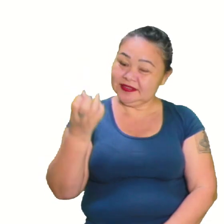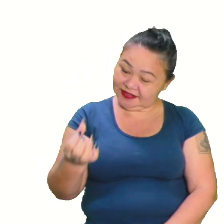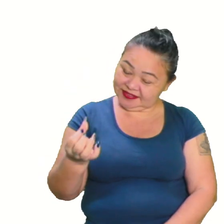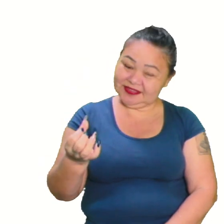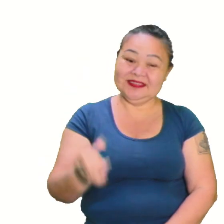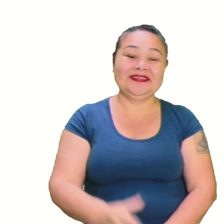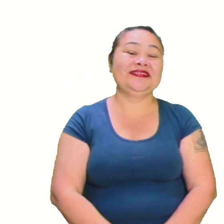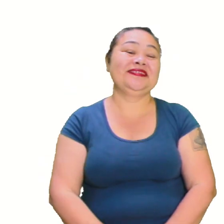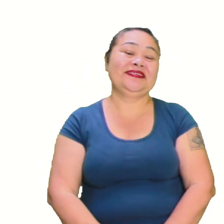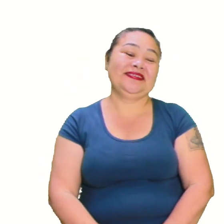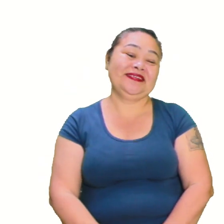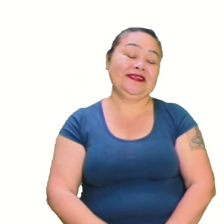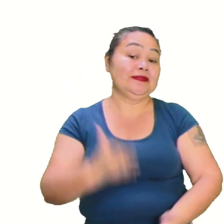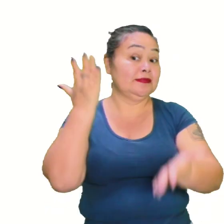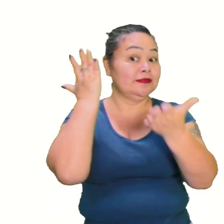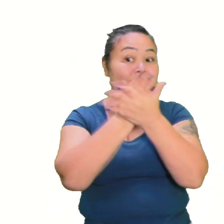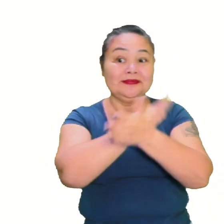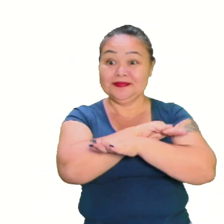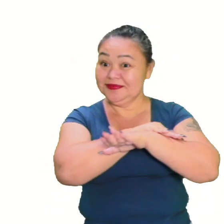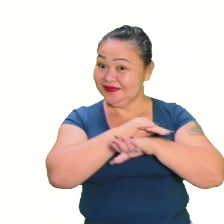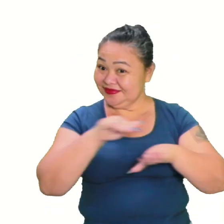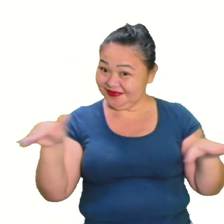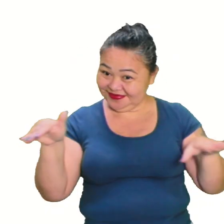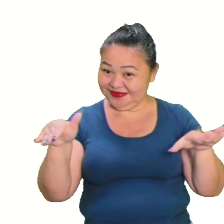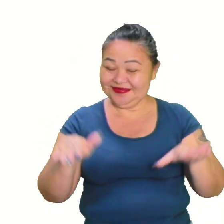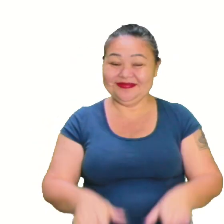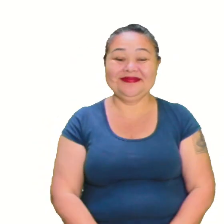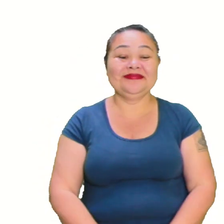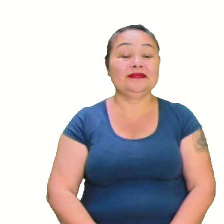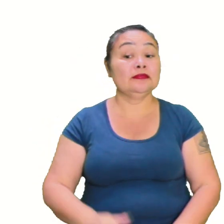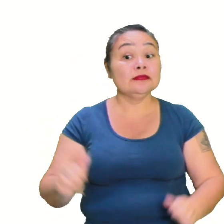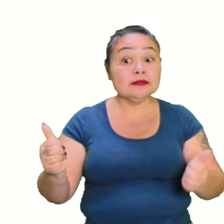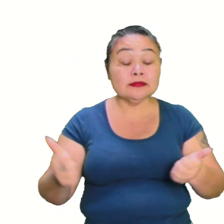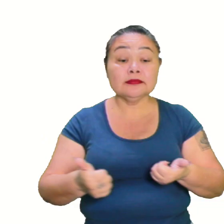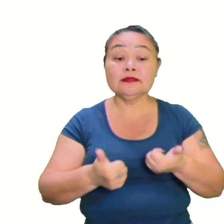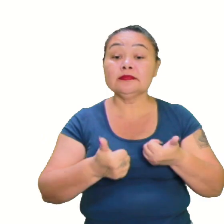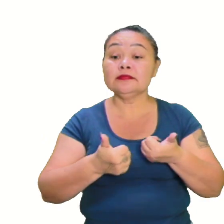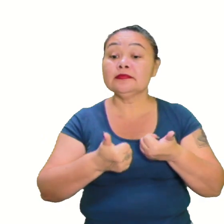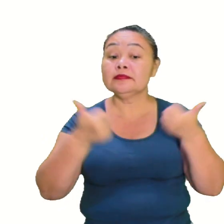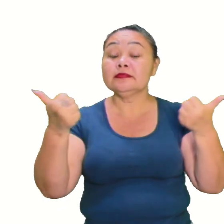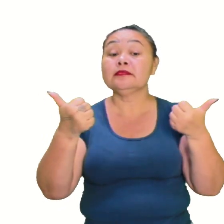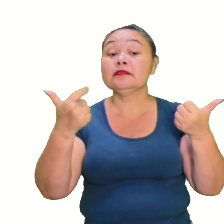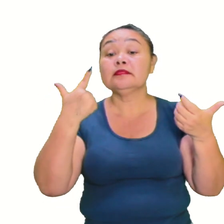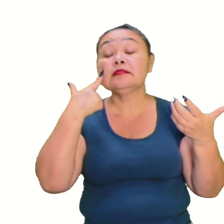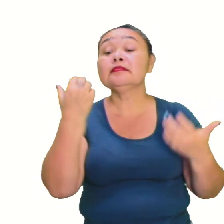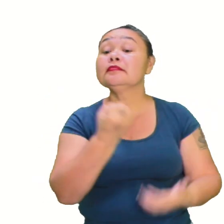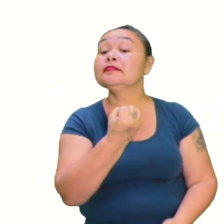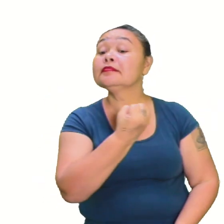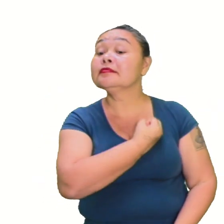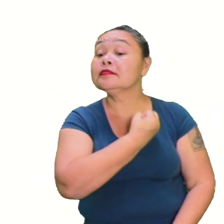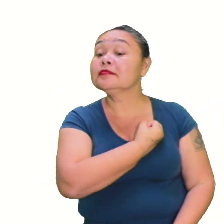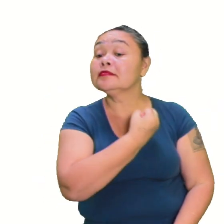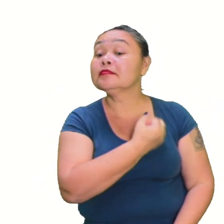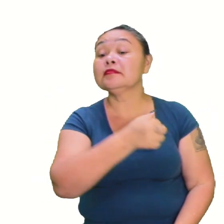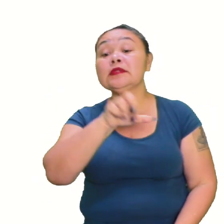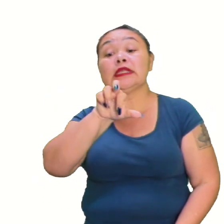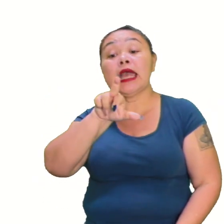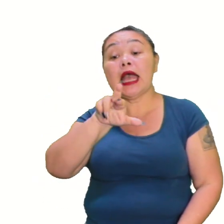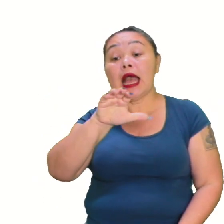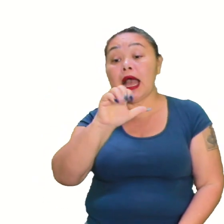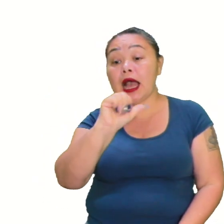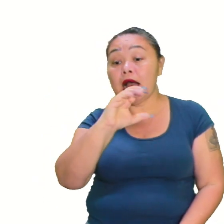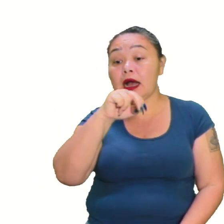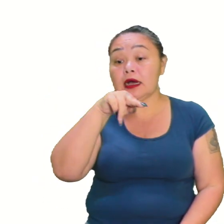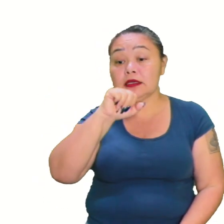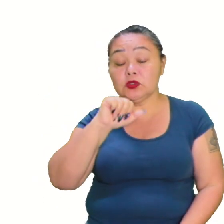5 e 6. Acabou. Agora a melhor de todas. Quais números